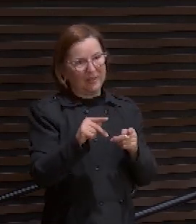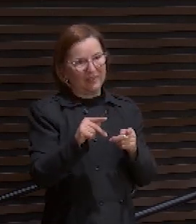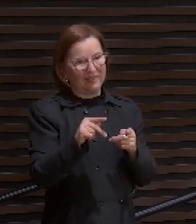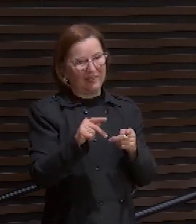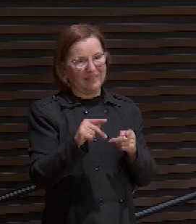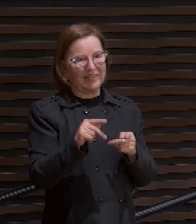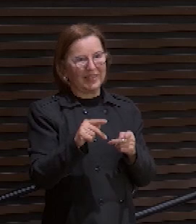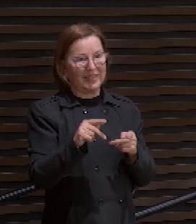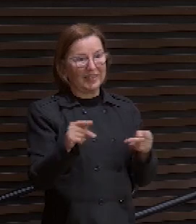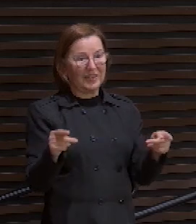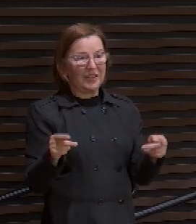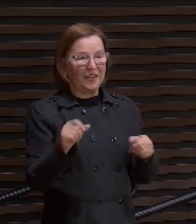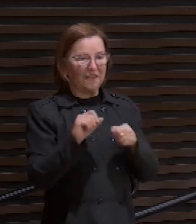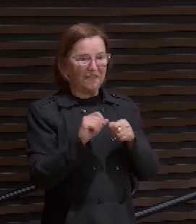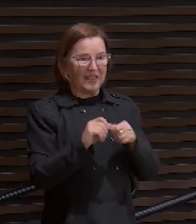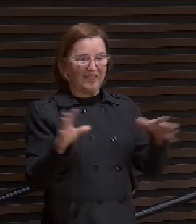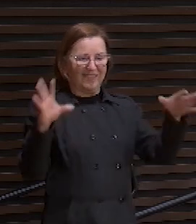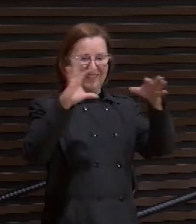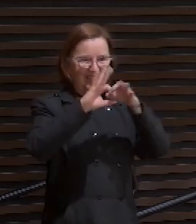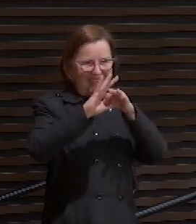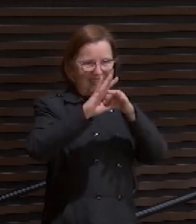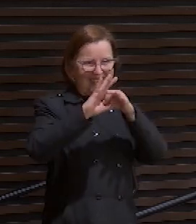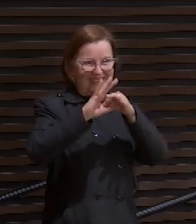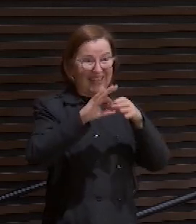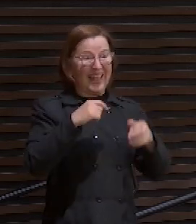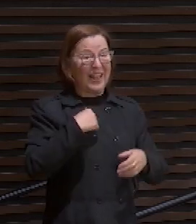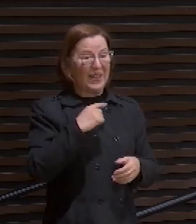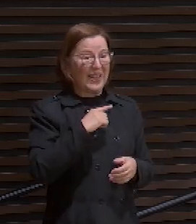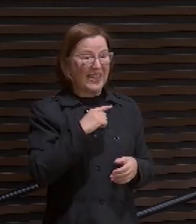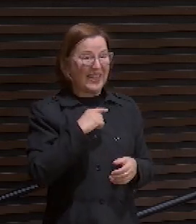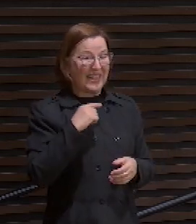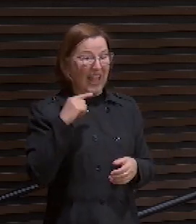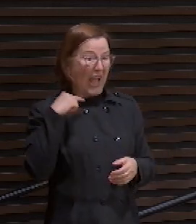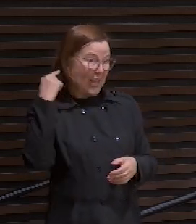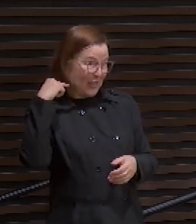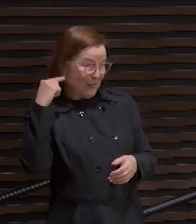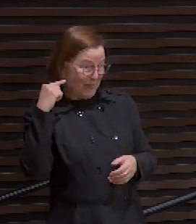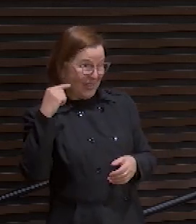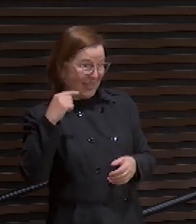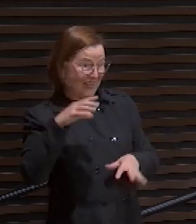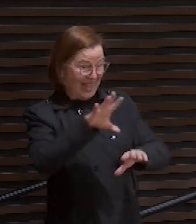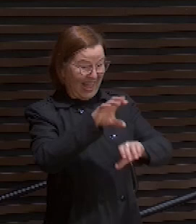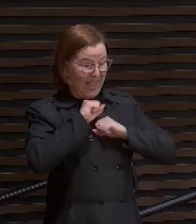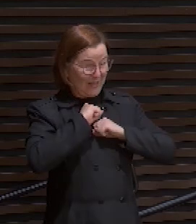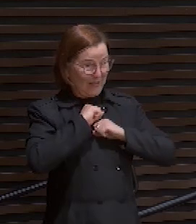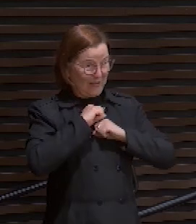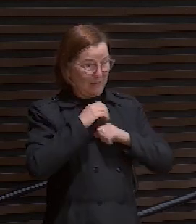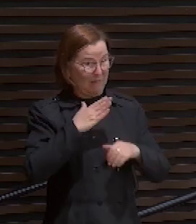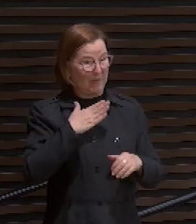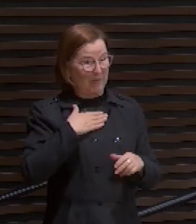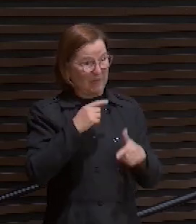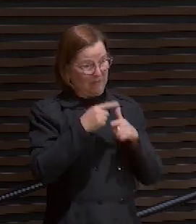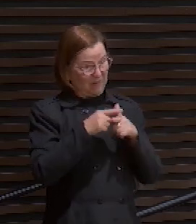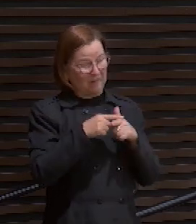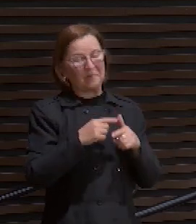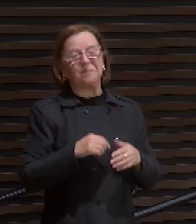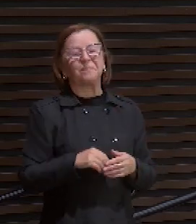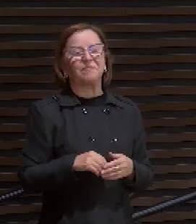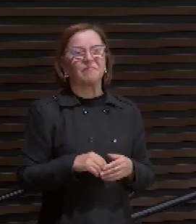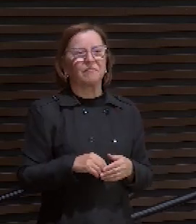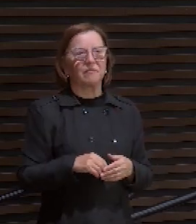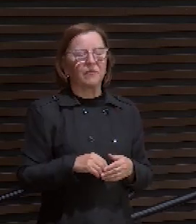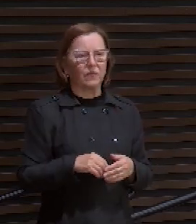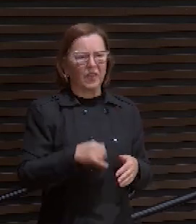separação. Eu tenho um advogado que assumiu a minha causa. É triste, muitas vezes, você vê